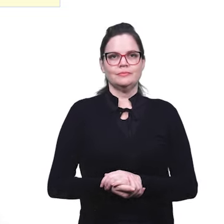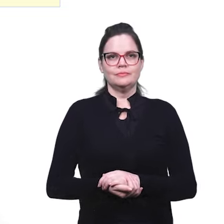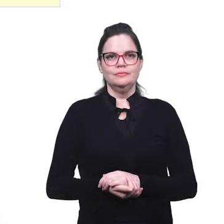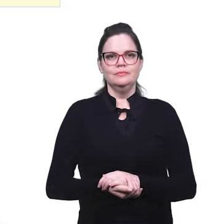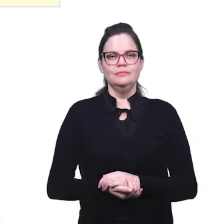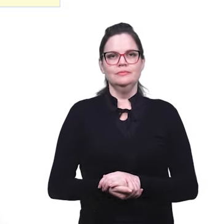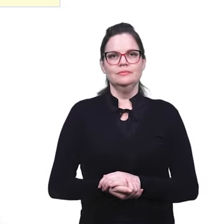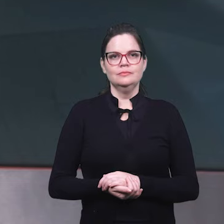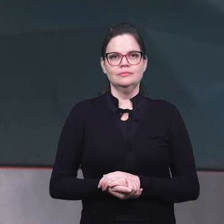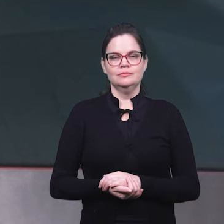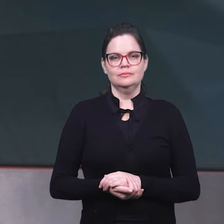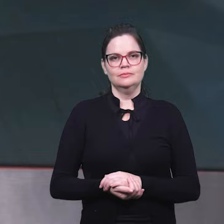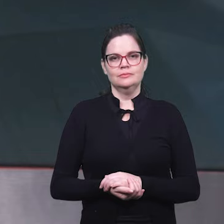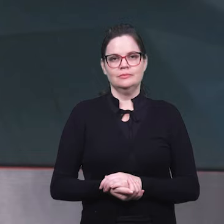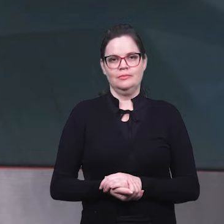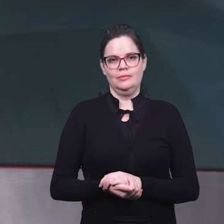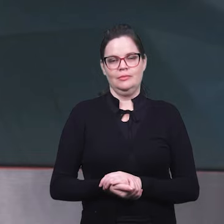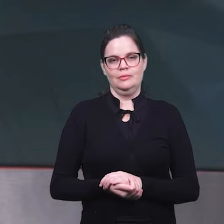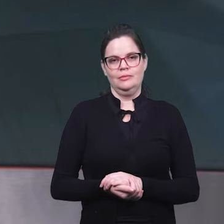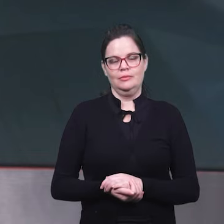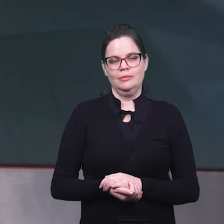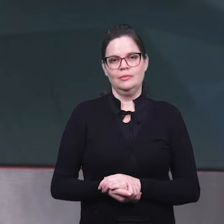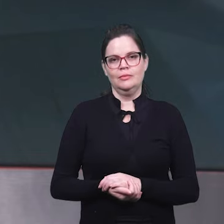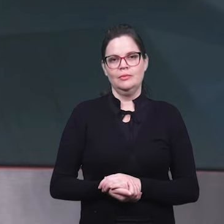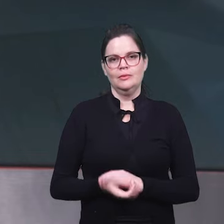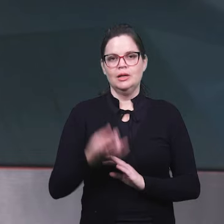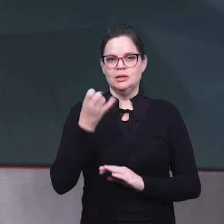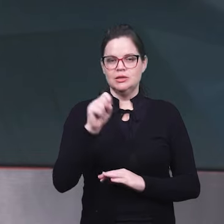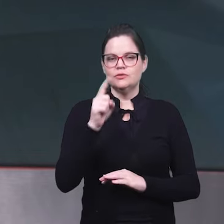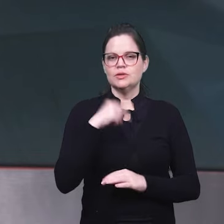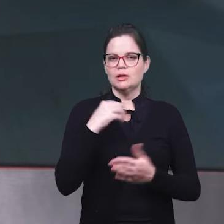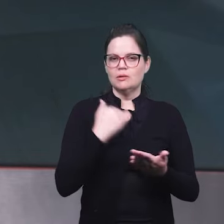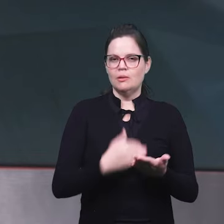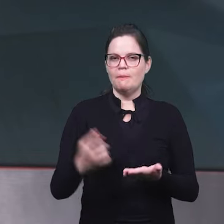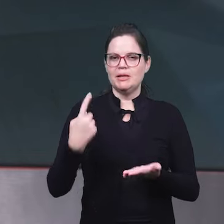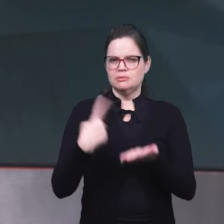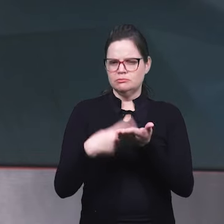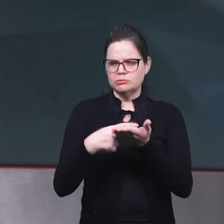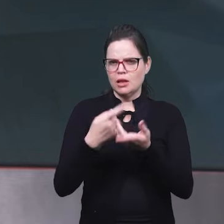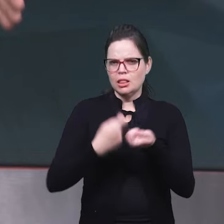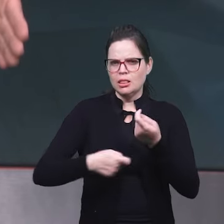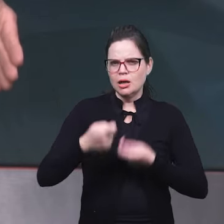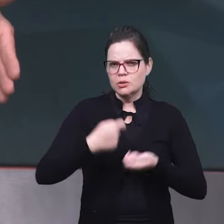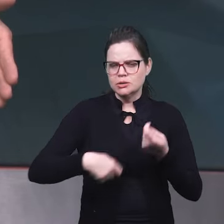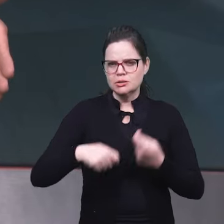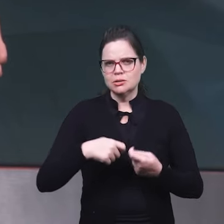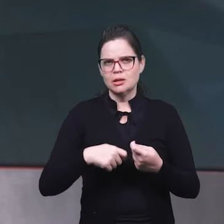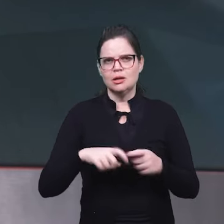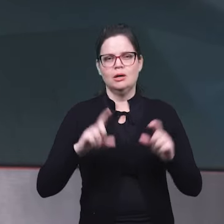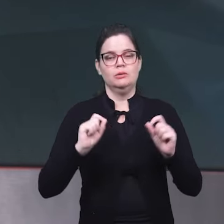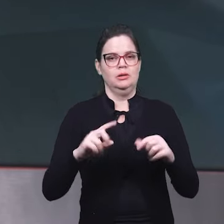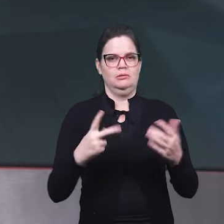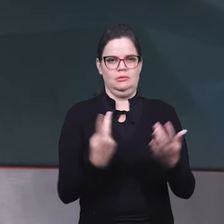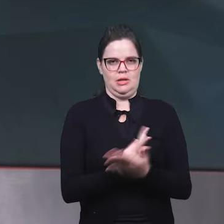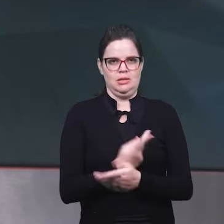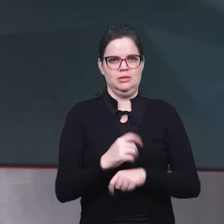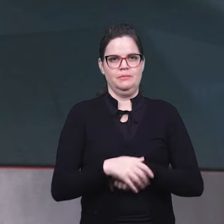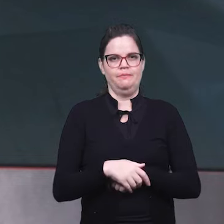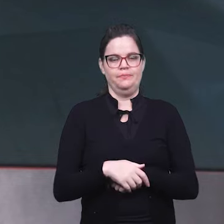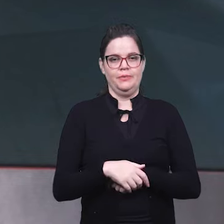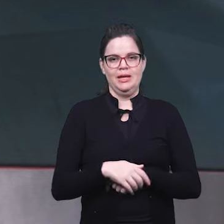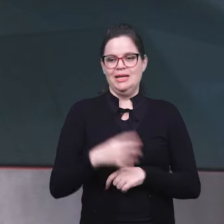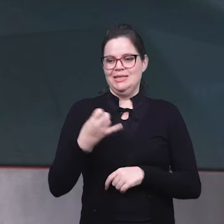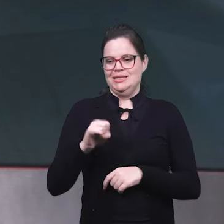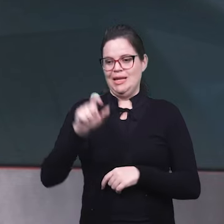financeira ou comercial, você gera um direito para quem